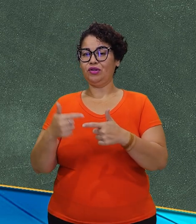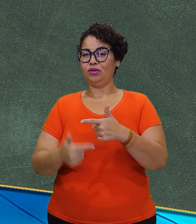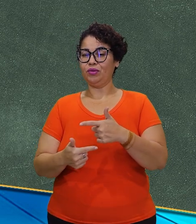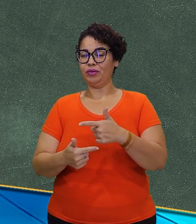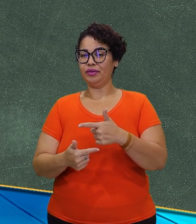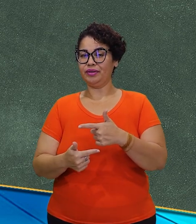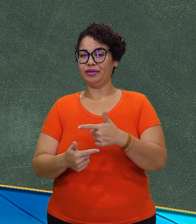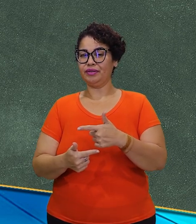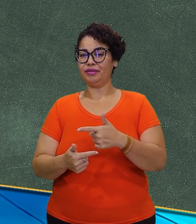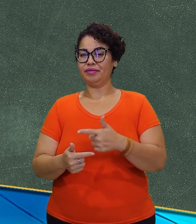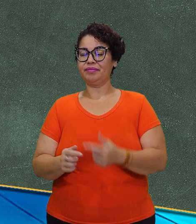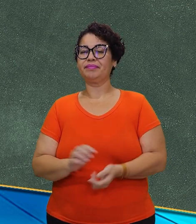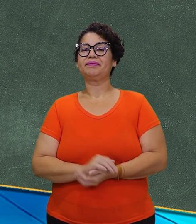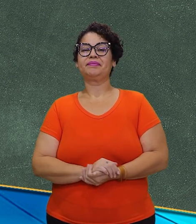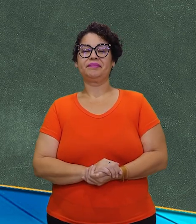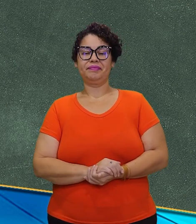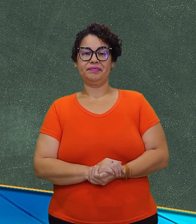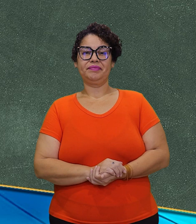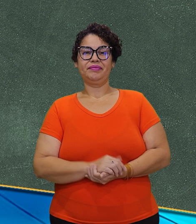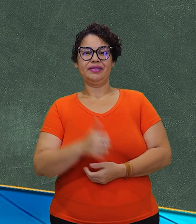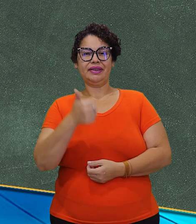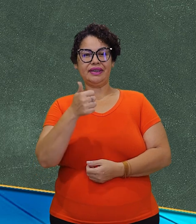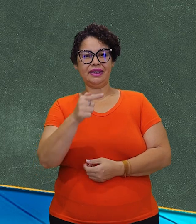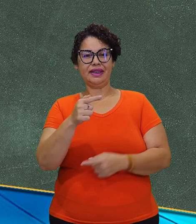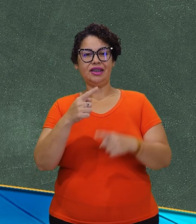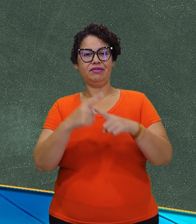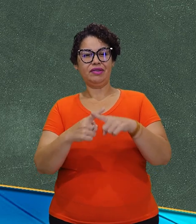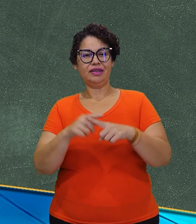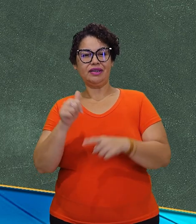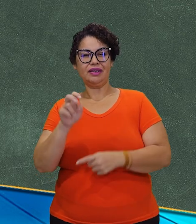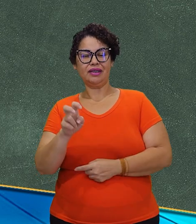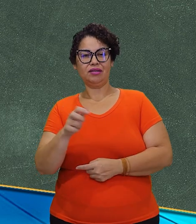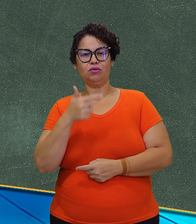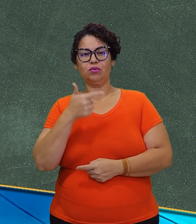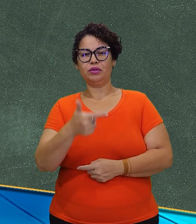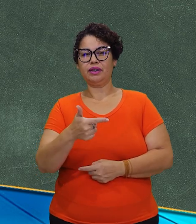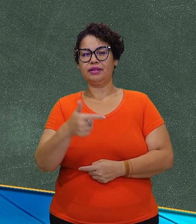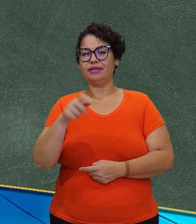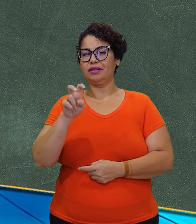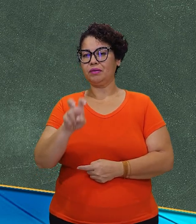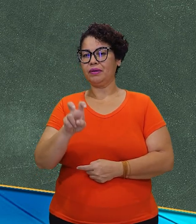sobre 2. 17 vezes 15 resulta em